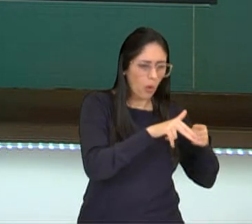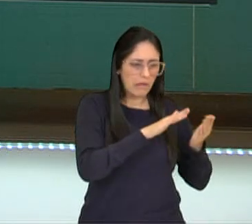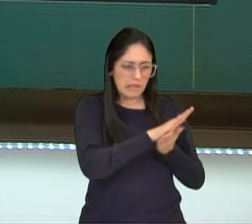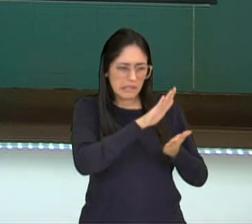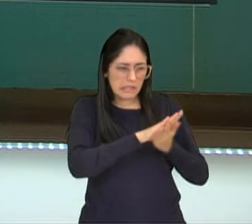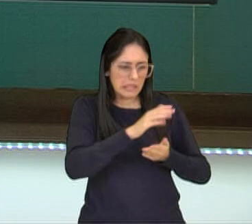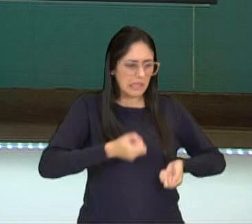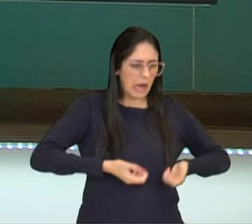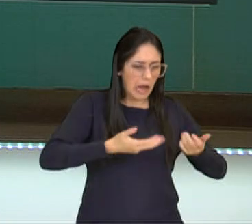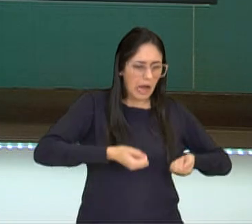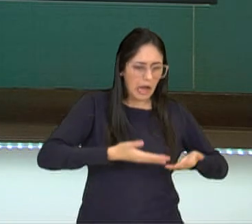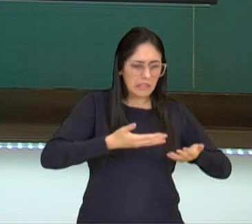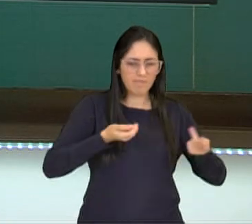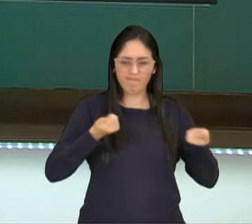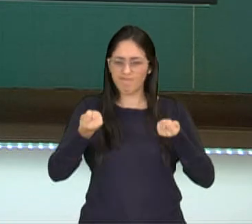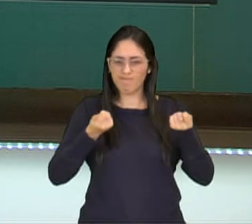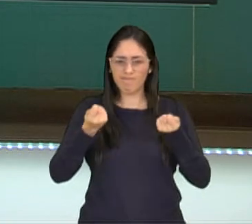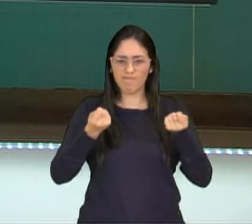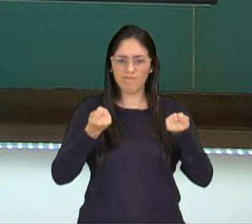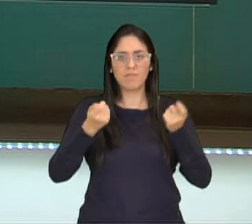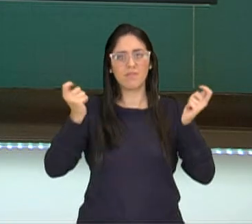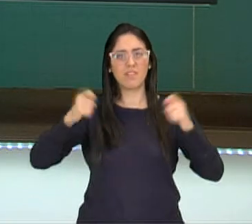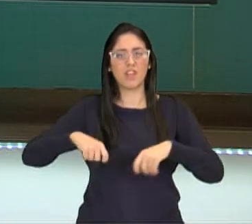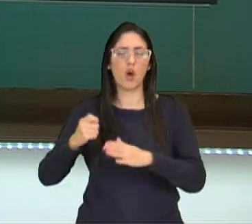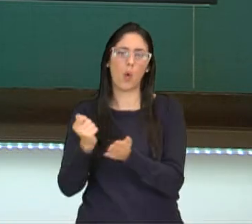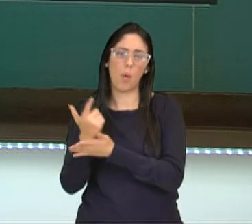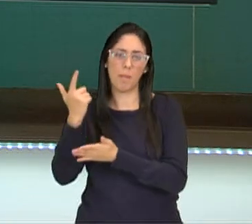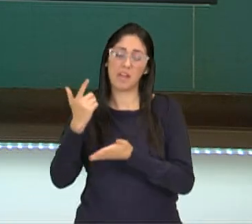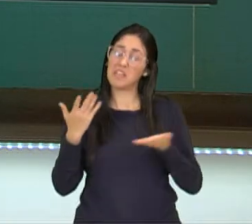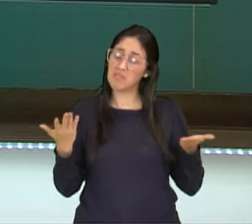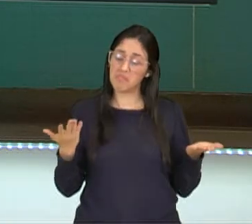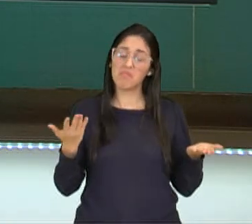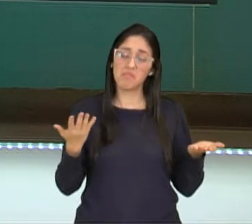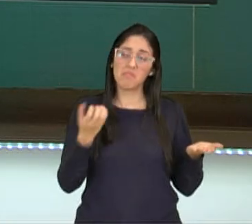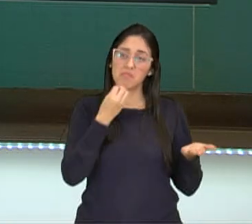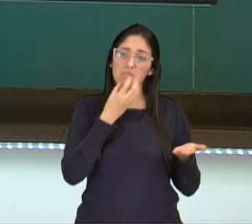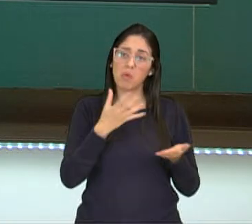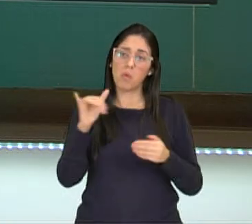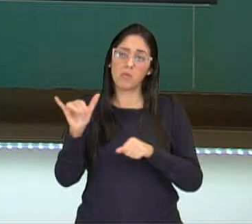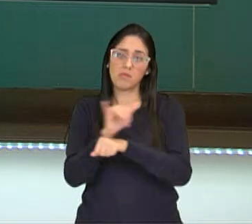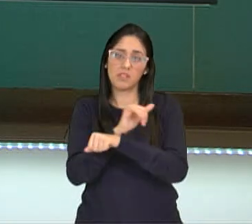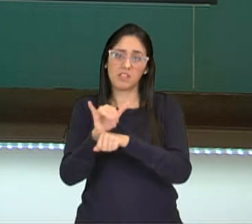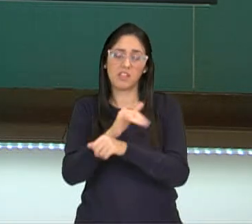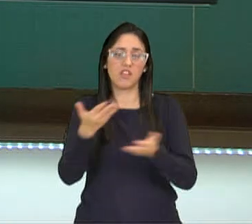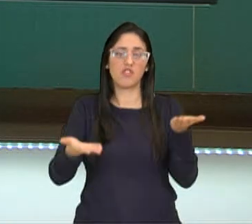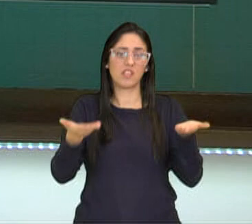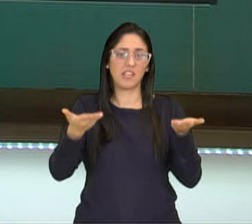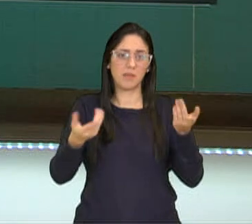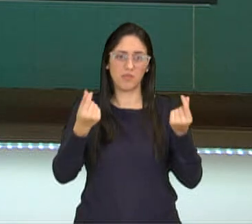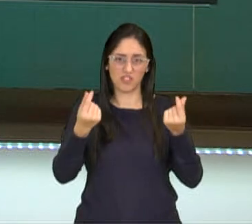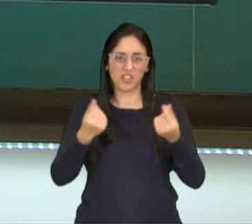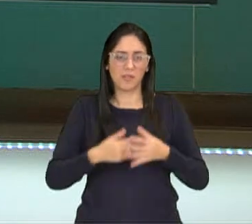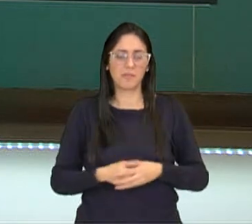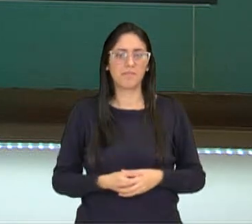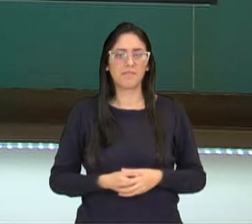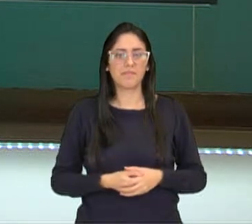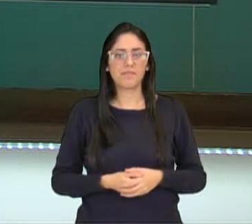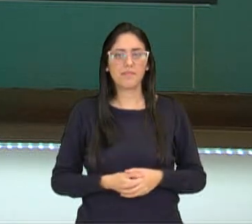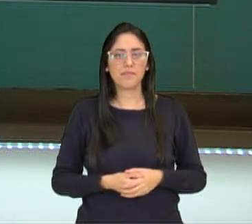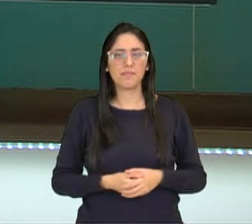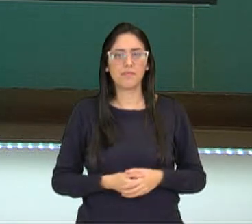que você contribui dentro da família. Então é uma maneira também a gente buscar um equilíbrio financeiro, né? Então não